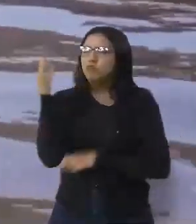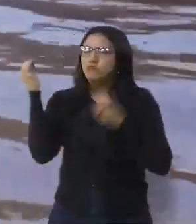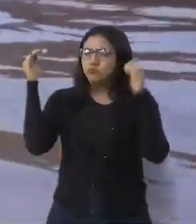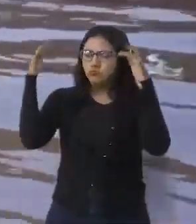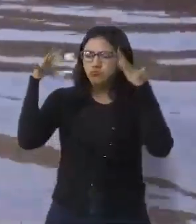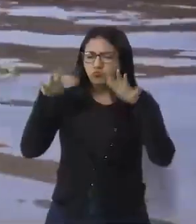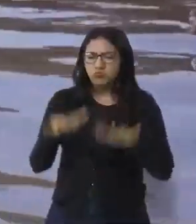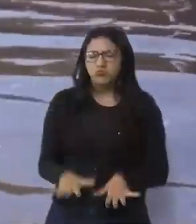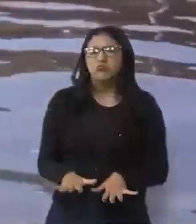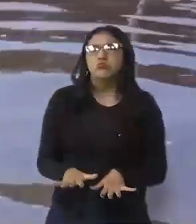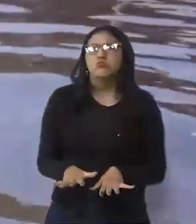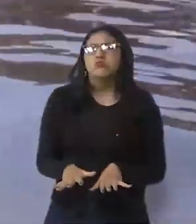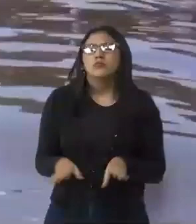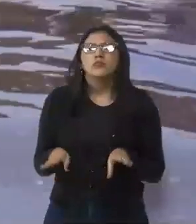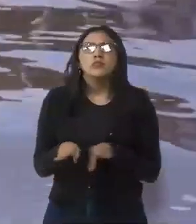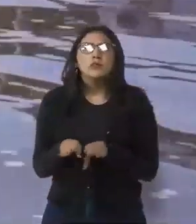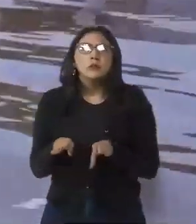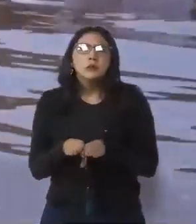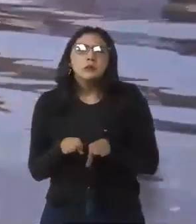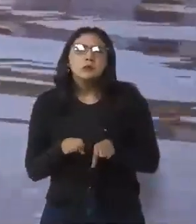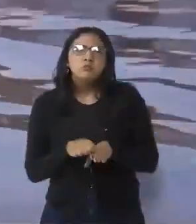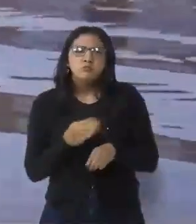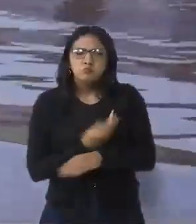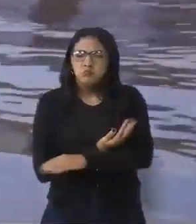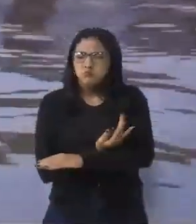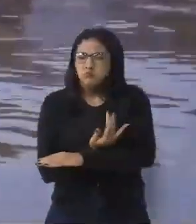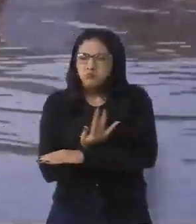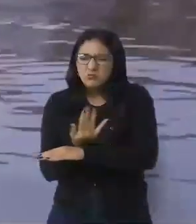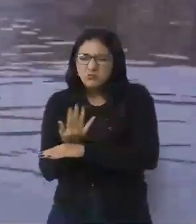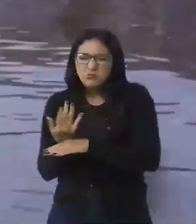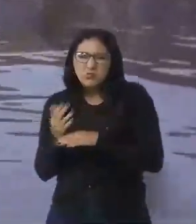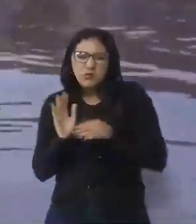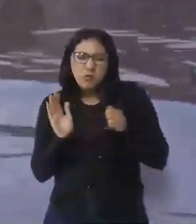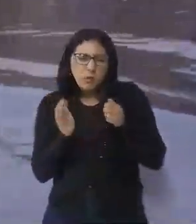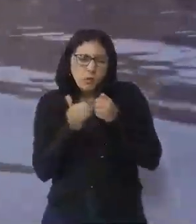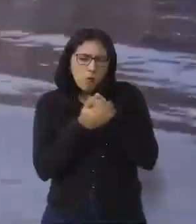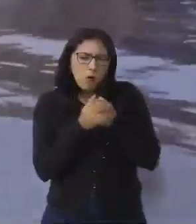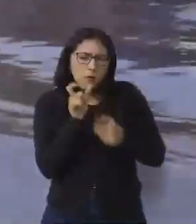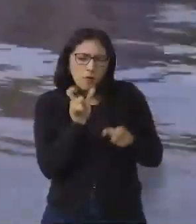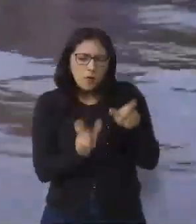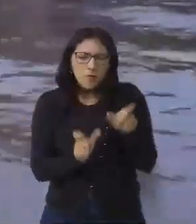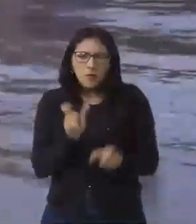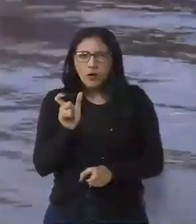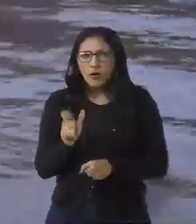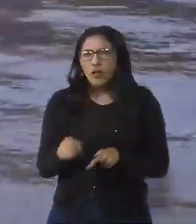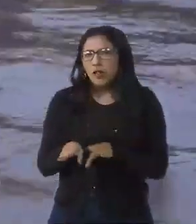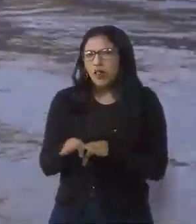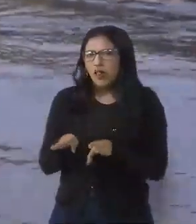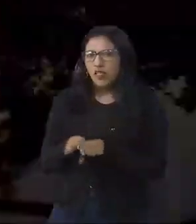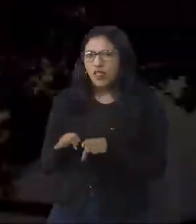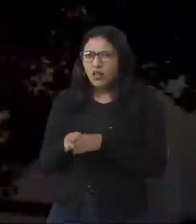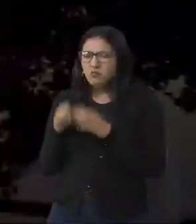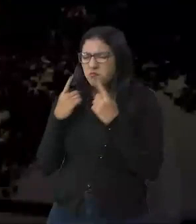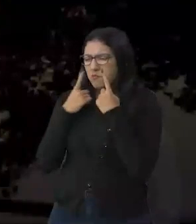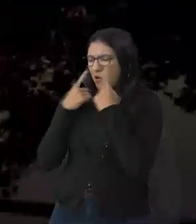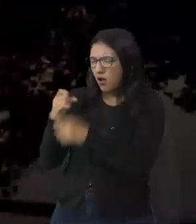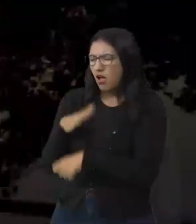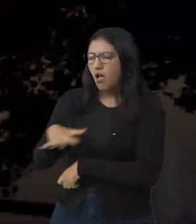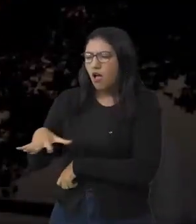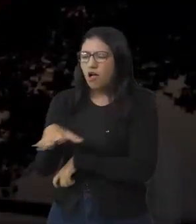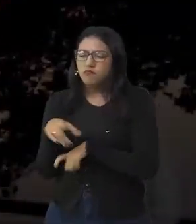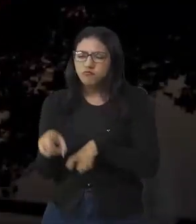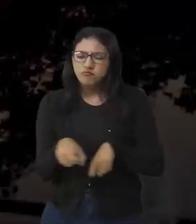destruição diária e sorrateira de pastagens criminosas e de uma ingrata agricultura. Falo